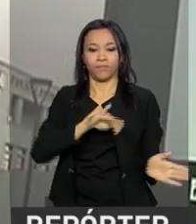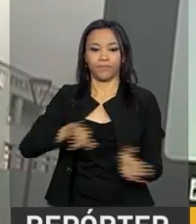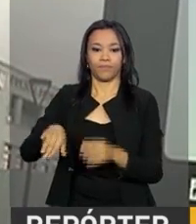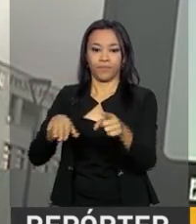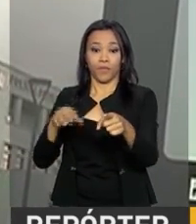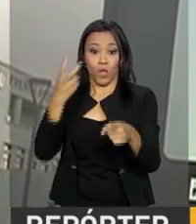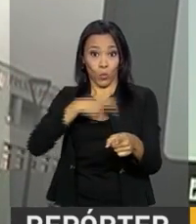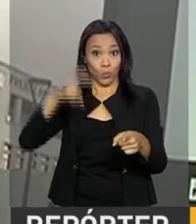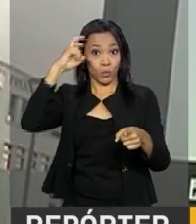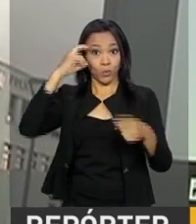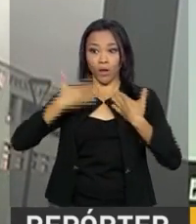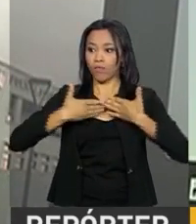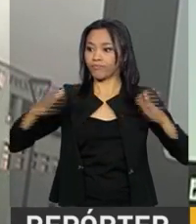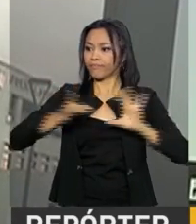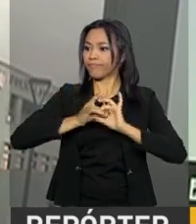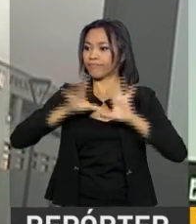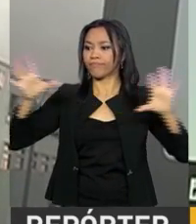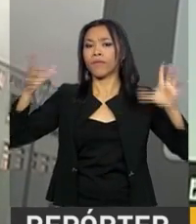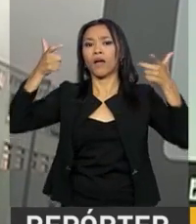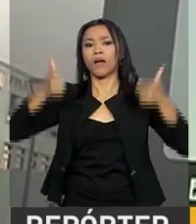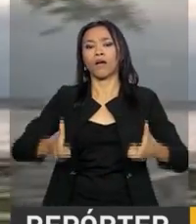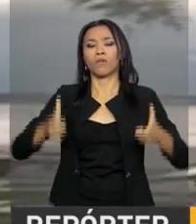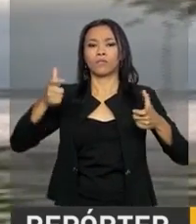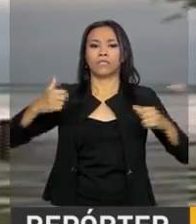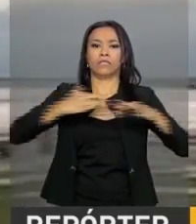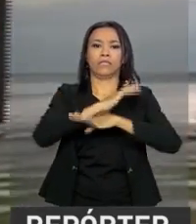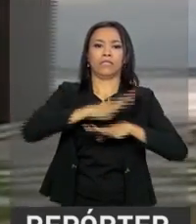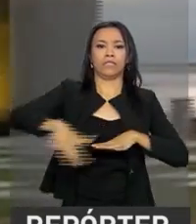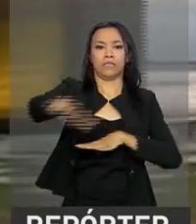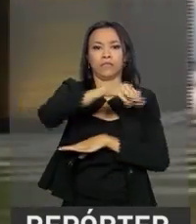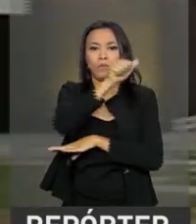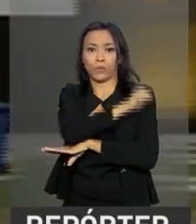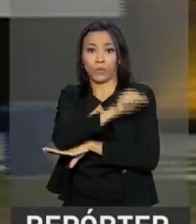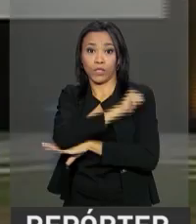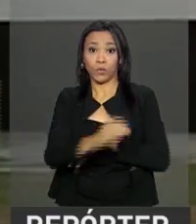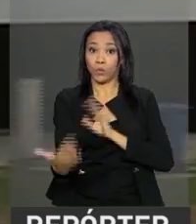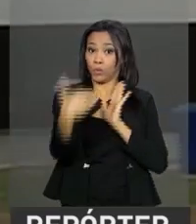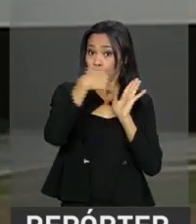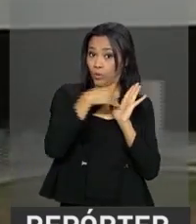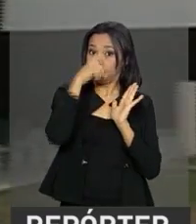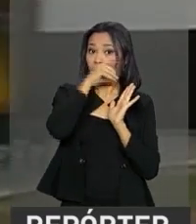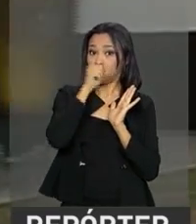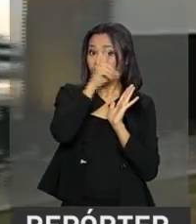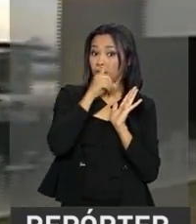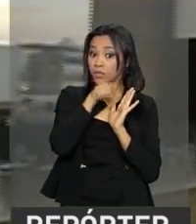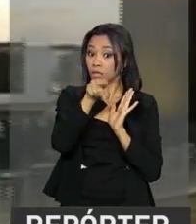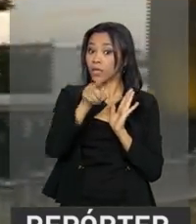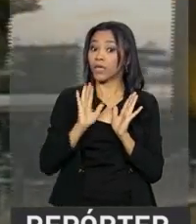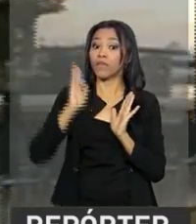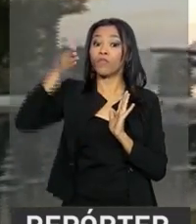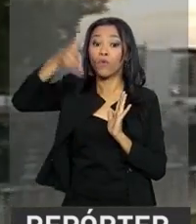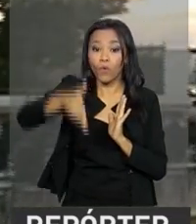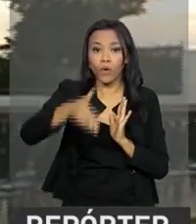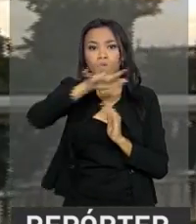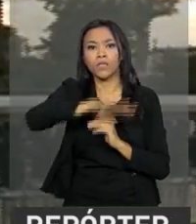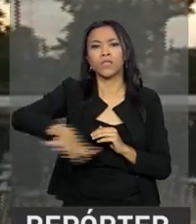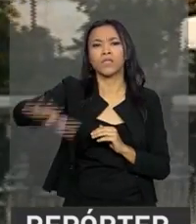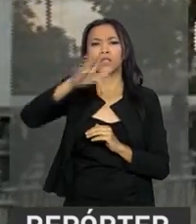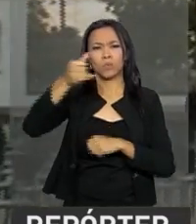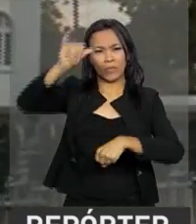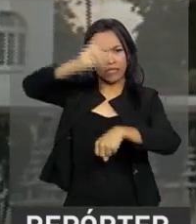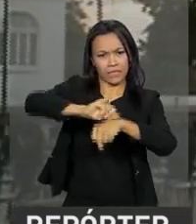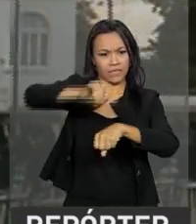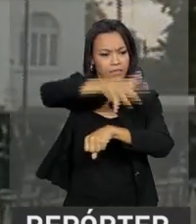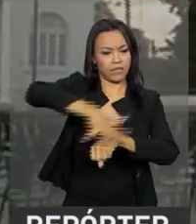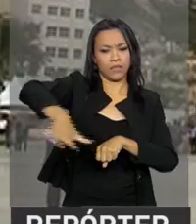Cultura a céu aberto na cidade do Rio de Janeiro. No último final de semana, quem passou pela zona portuária no centro da